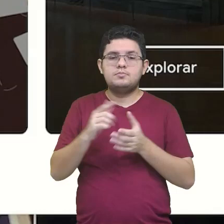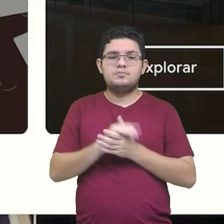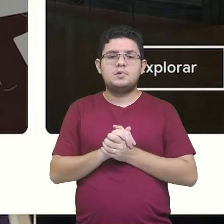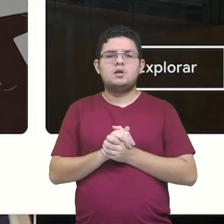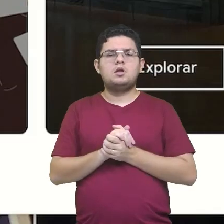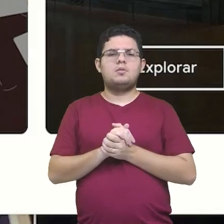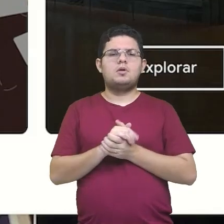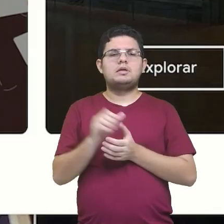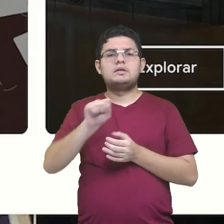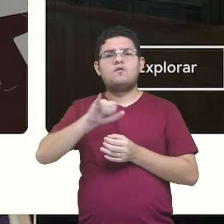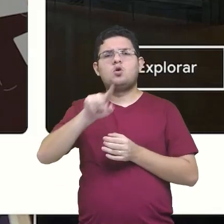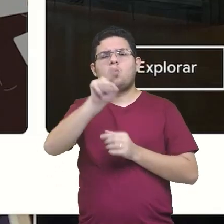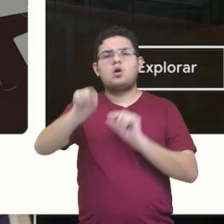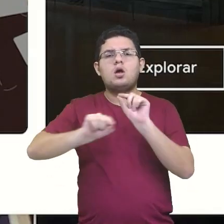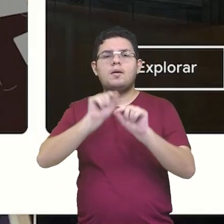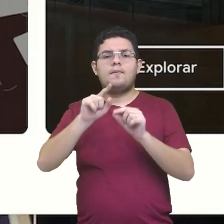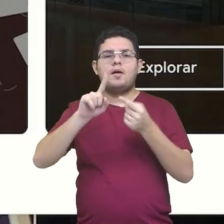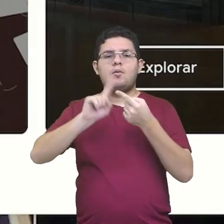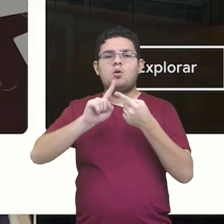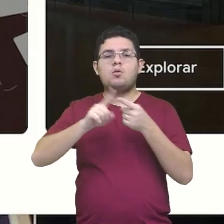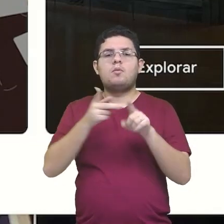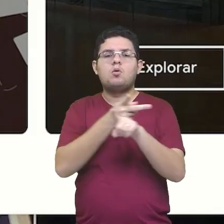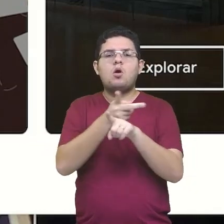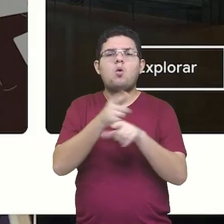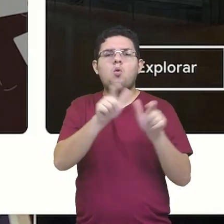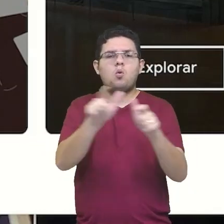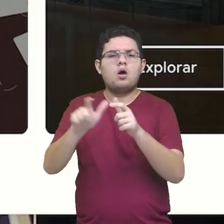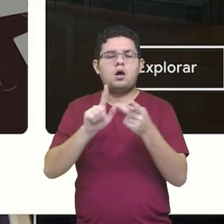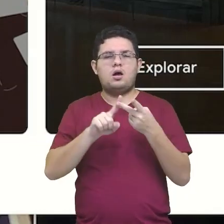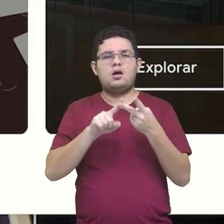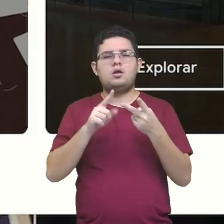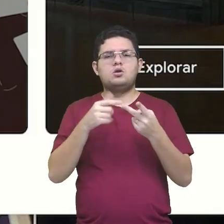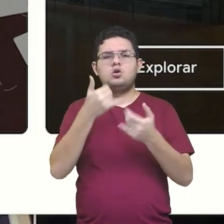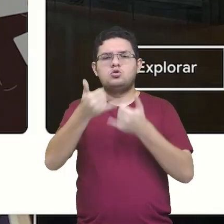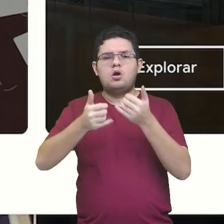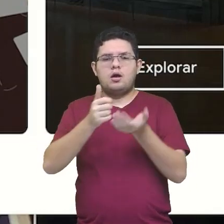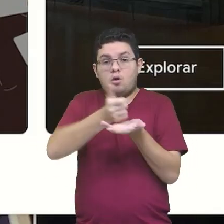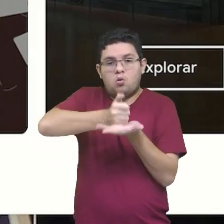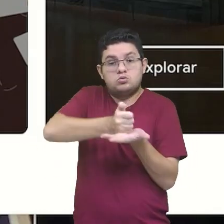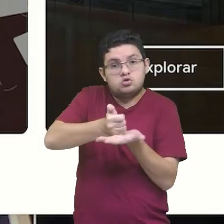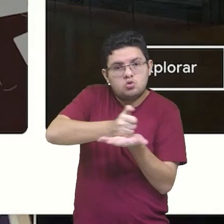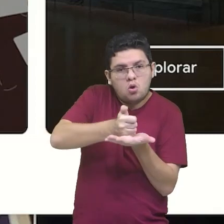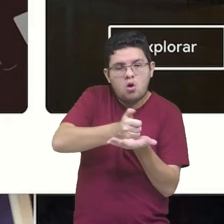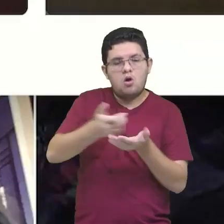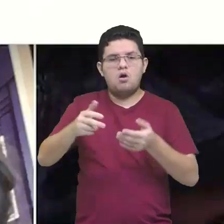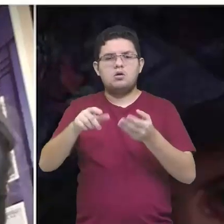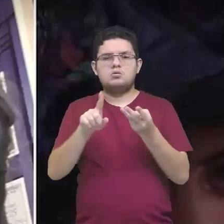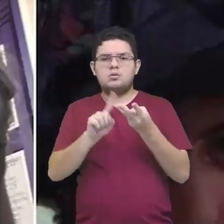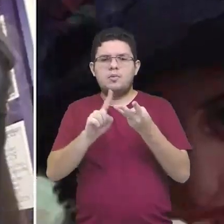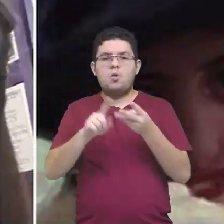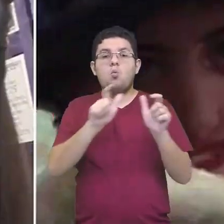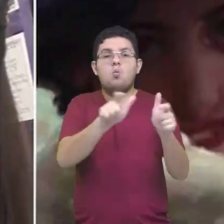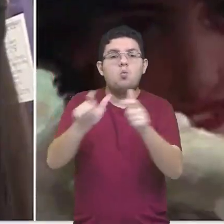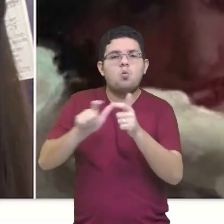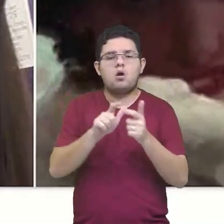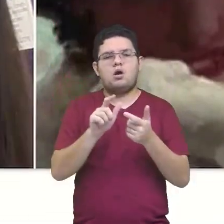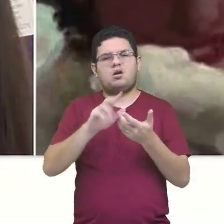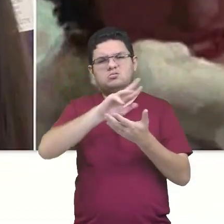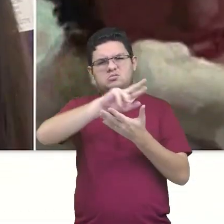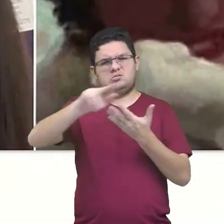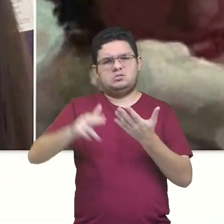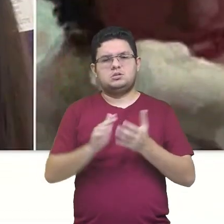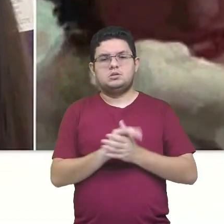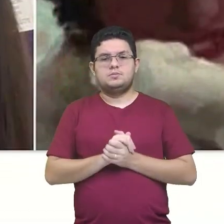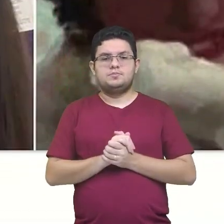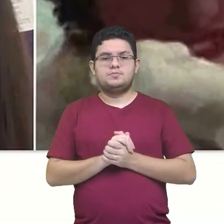lugares, jogos, museus, eles traz alguma categoria aqui, não é, para você ajudar o visitante a